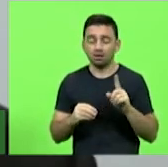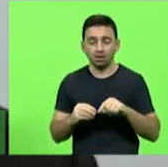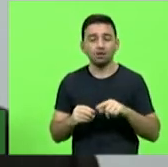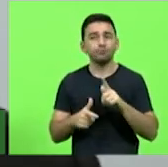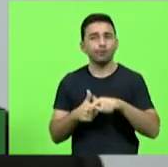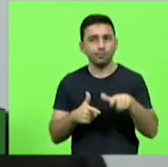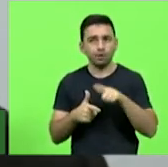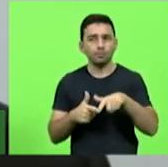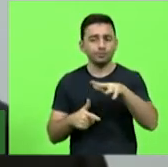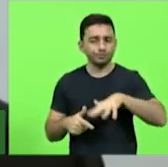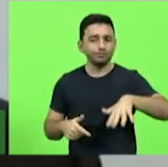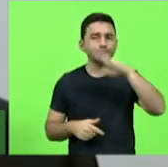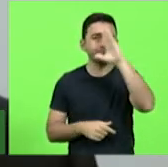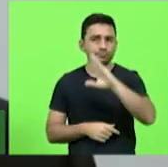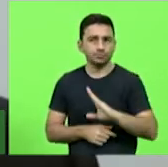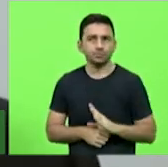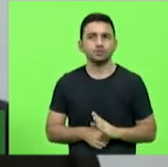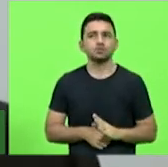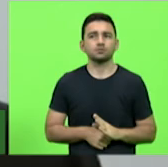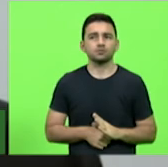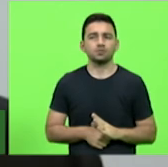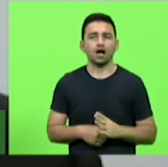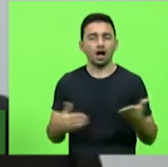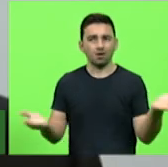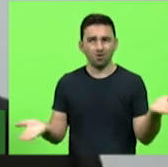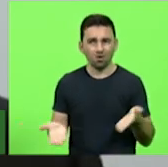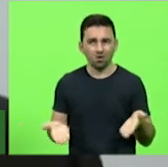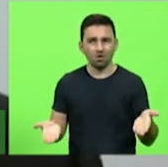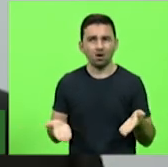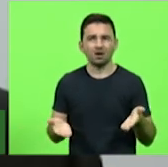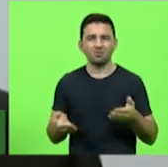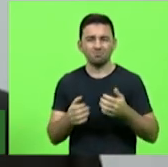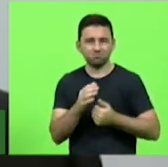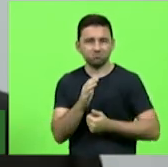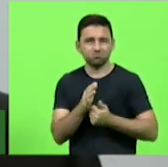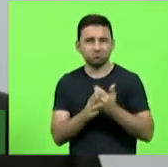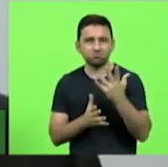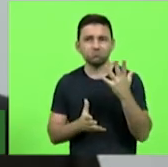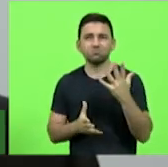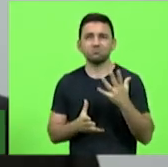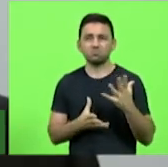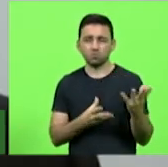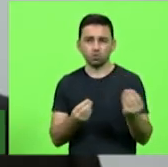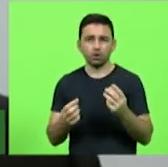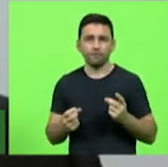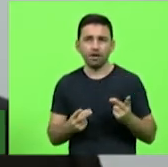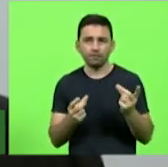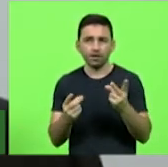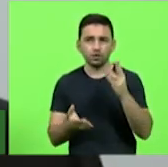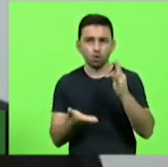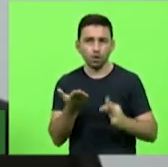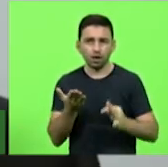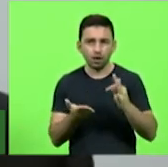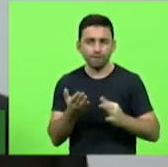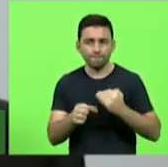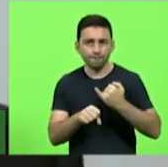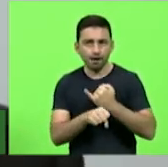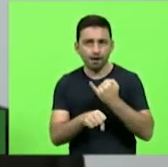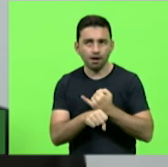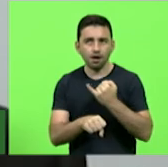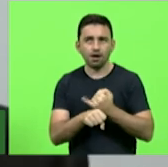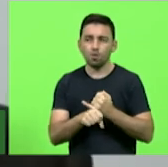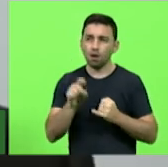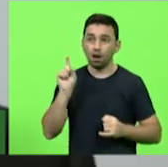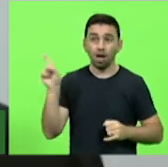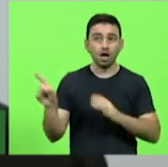Brasil se tornou. Vende, nesse momento, milhares de toneladas de minério de ferro para a